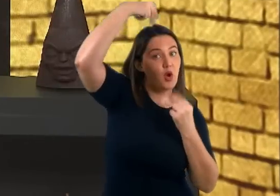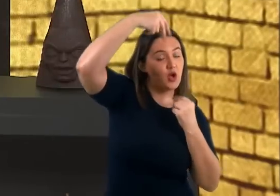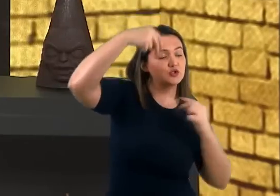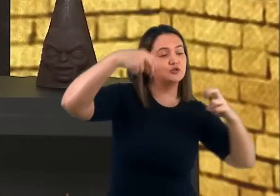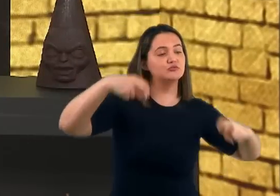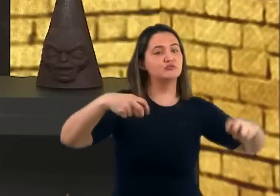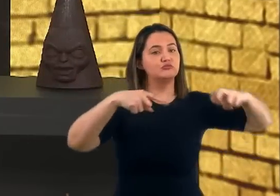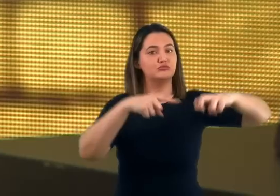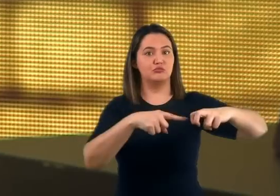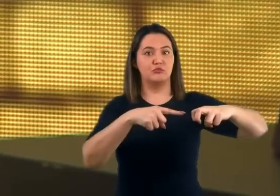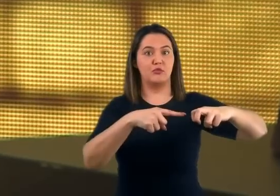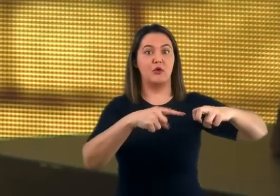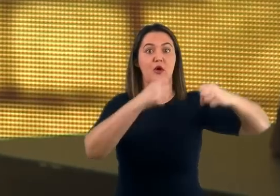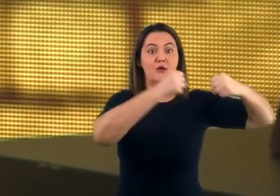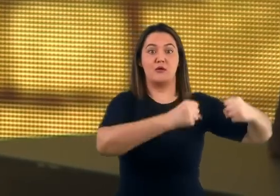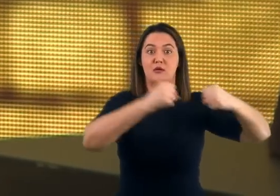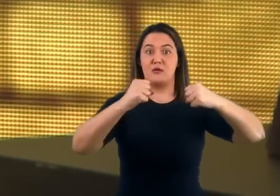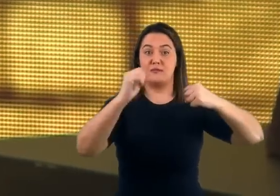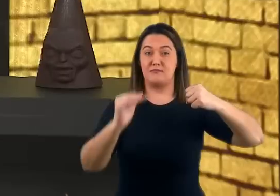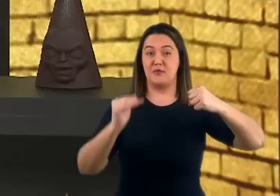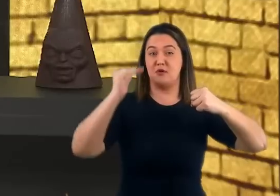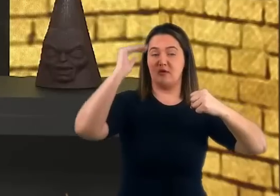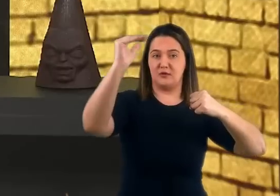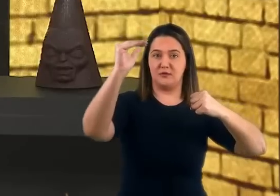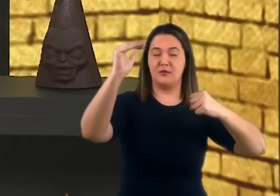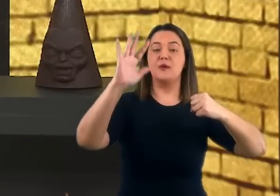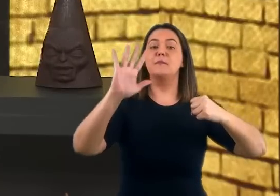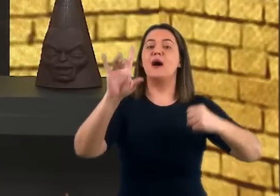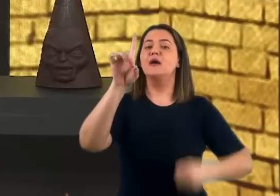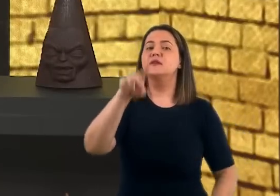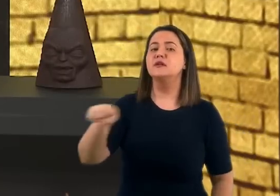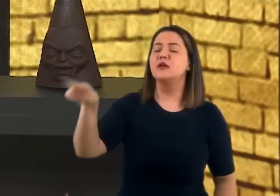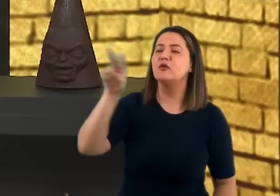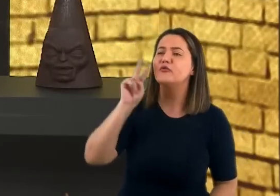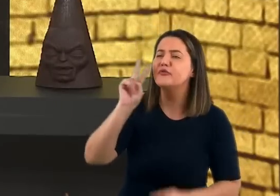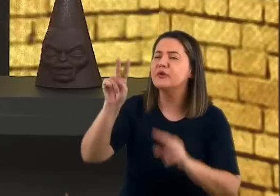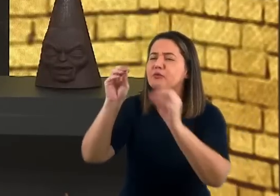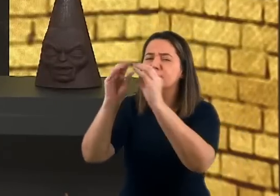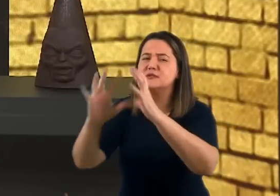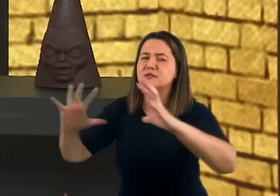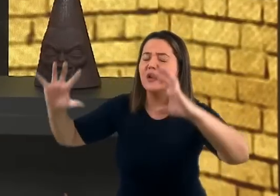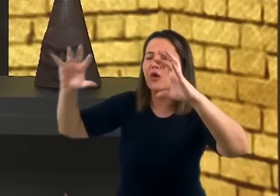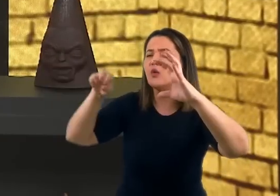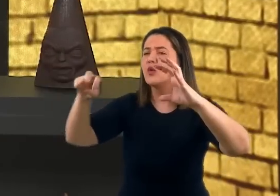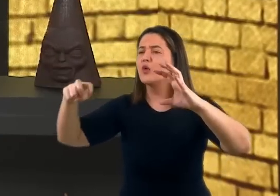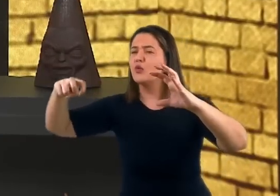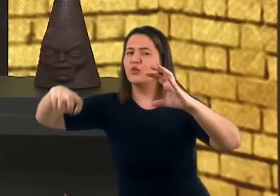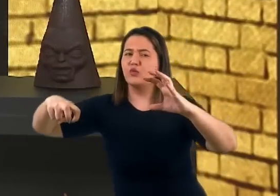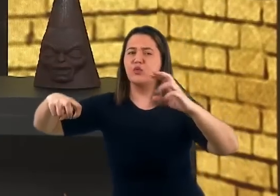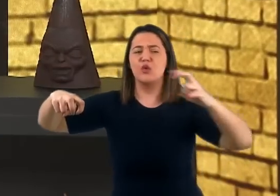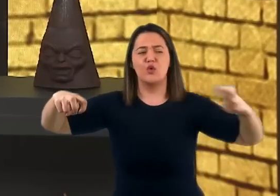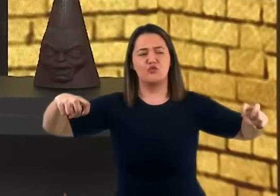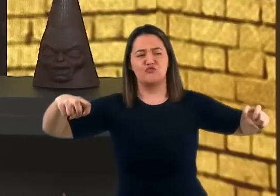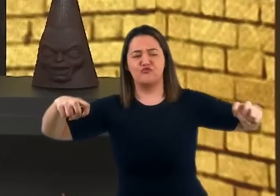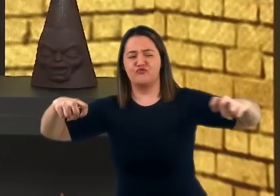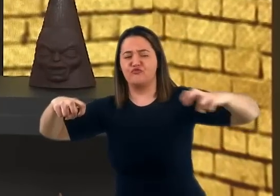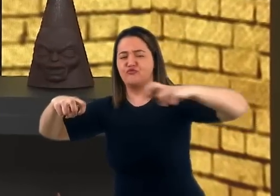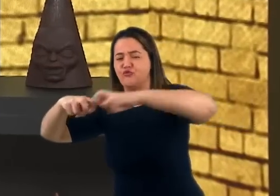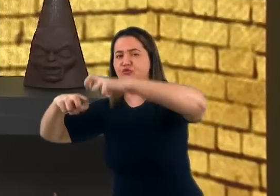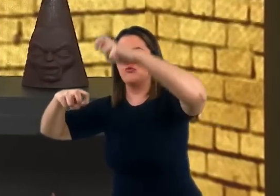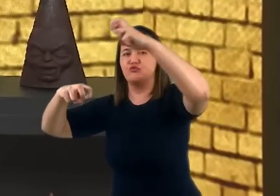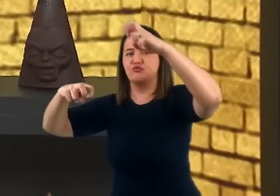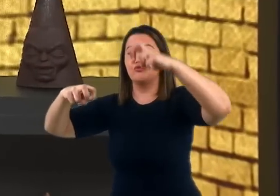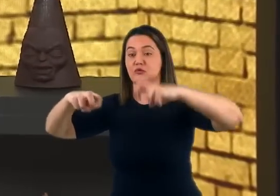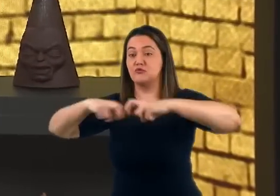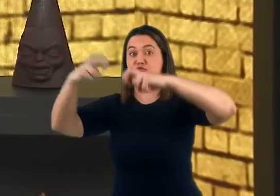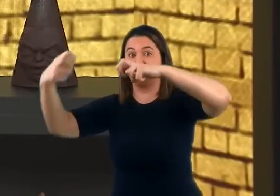era considerado como muito grande. A seguir, Daniel vê um terceiro elemento na profecia, que é justamente